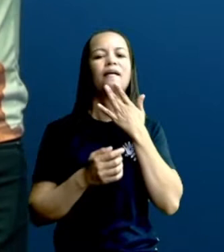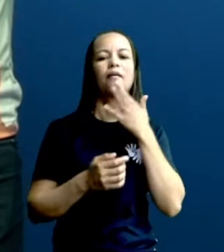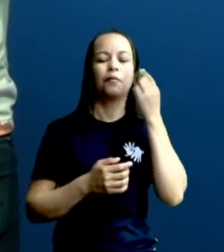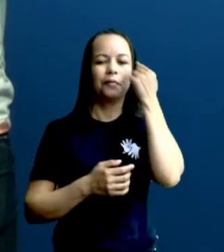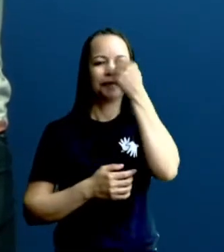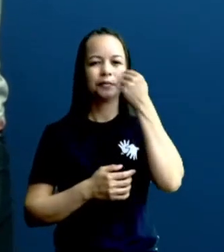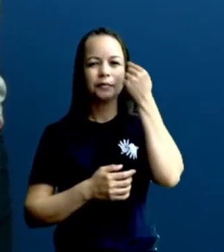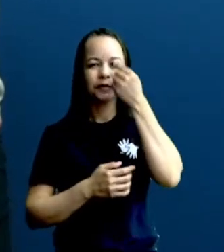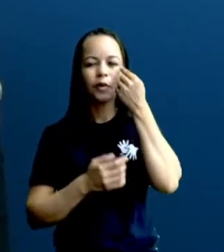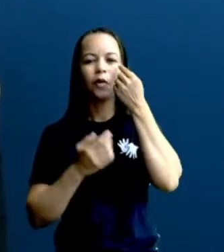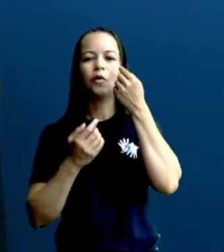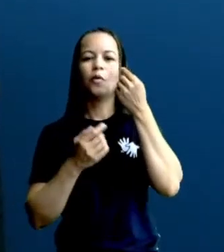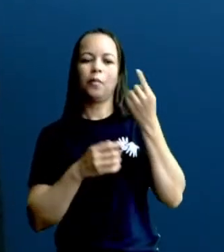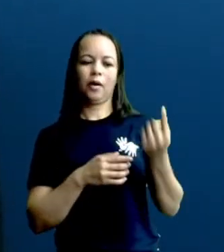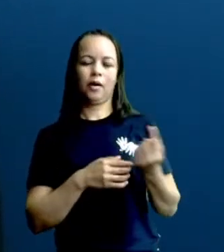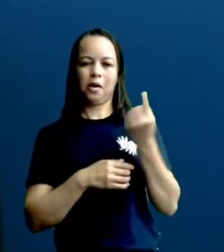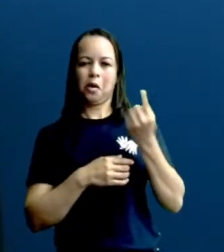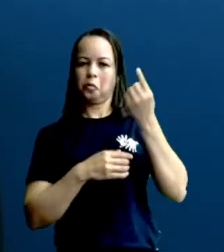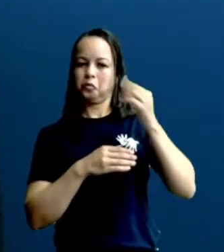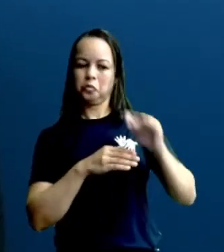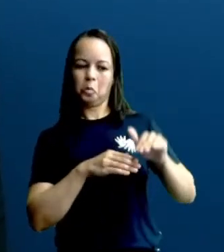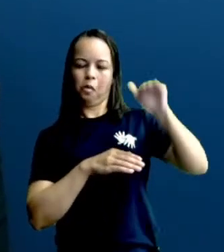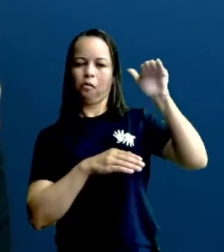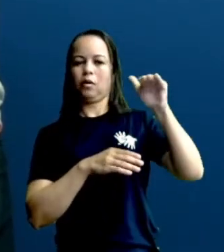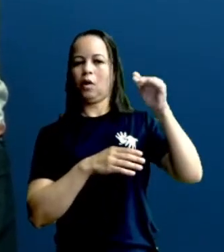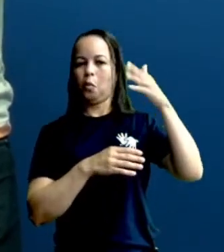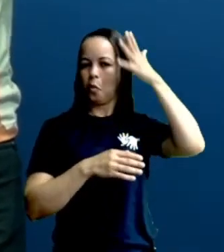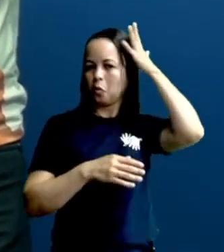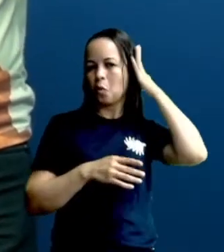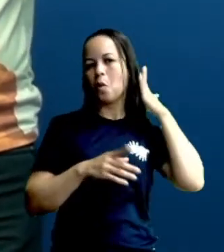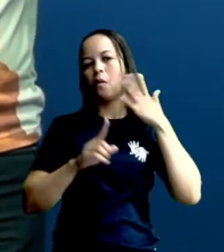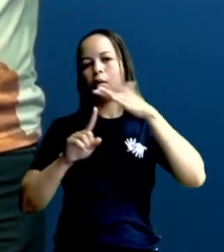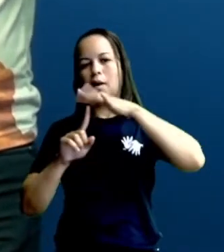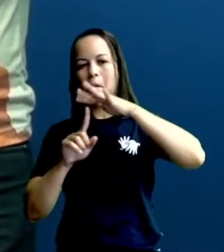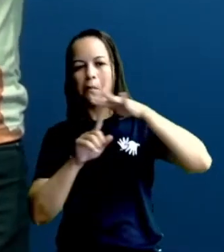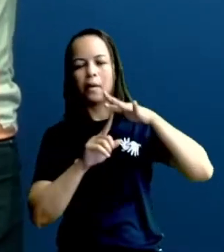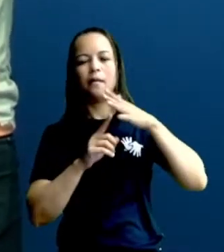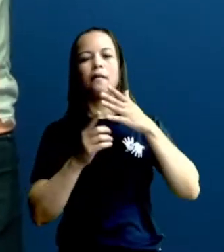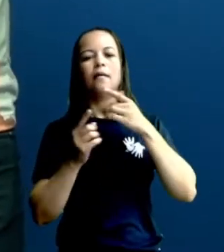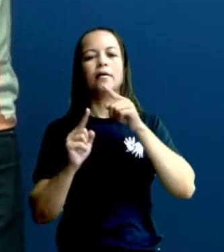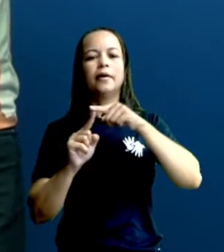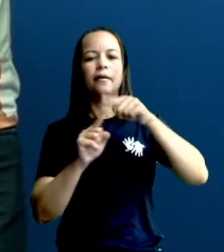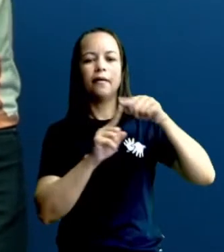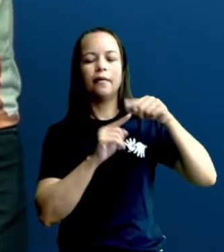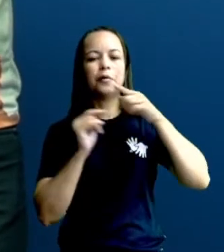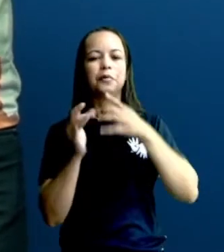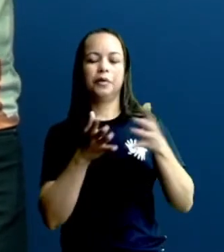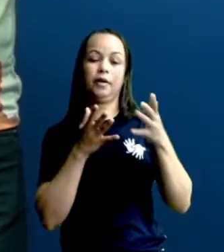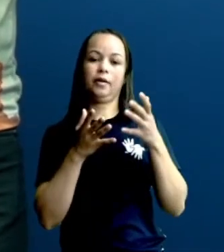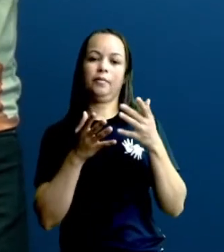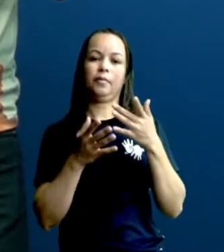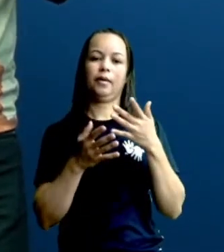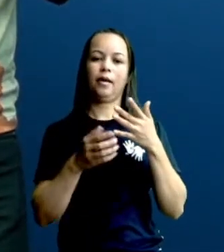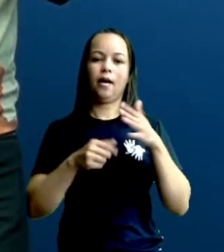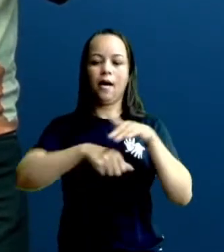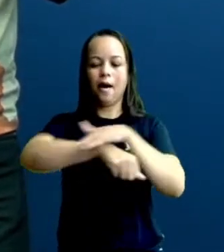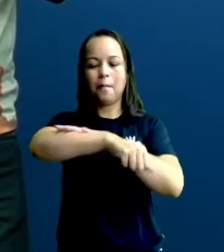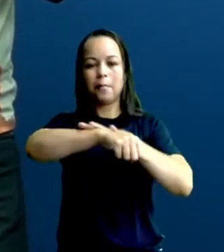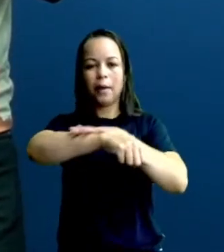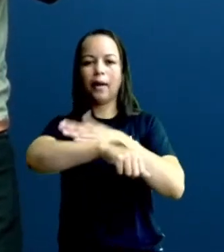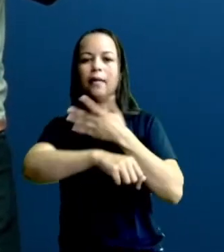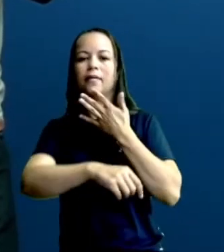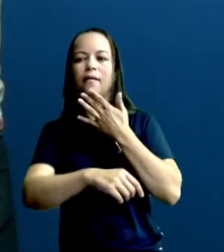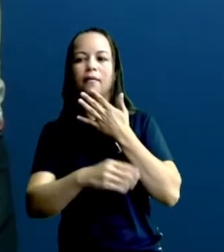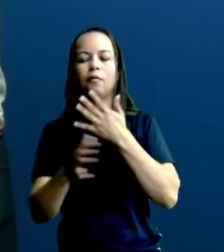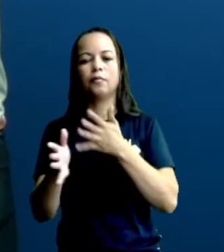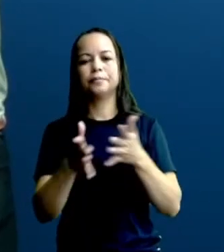outro para a estatura, outro para o tipo de cabelo, outros para a cor de pele. Inclusive, não somente um gene